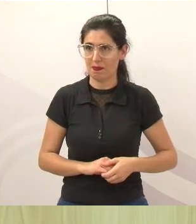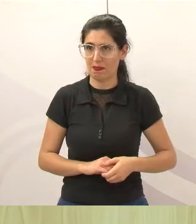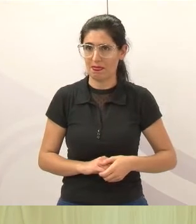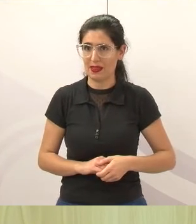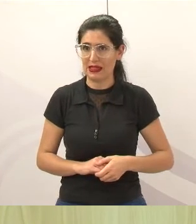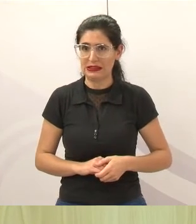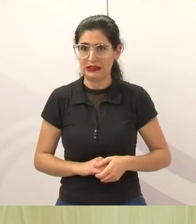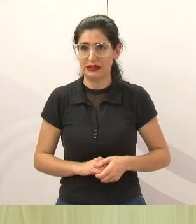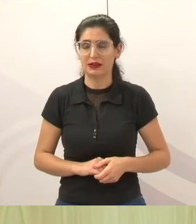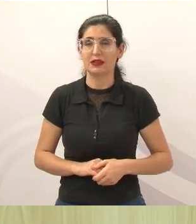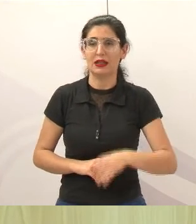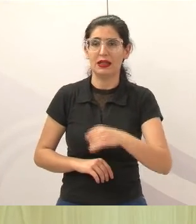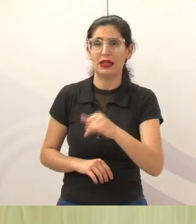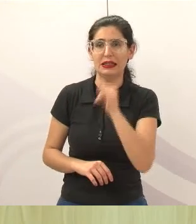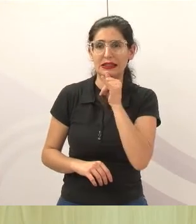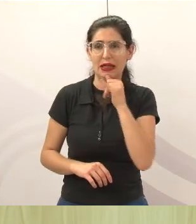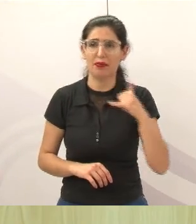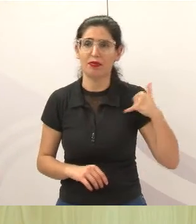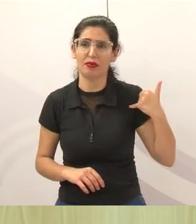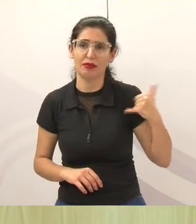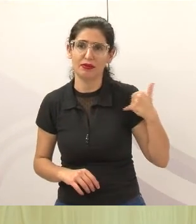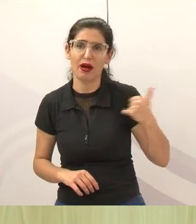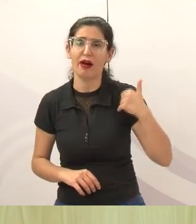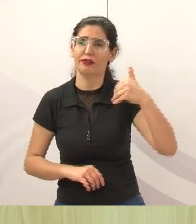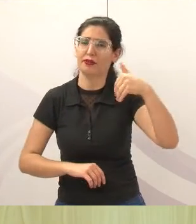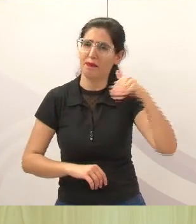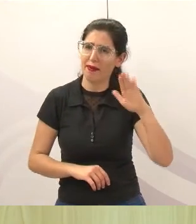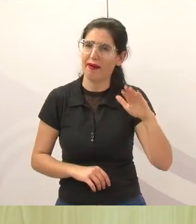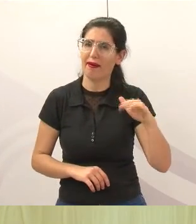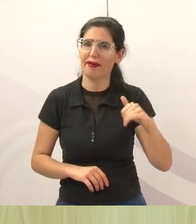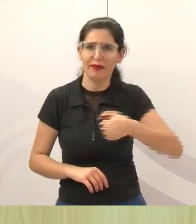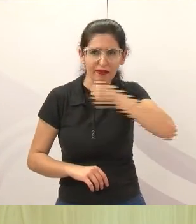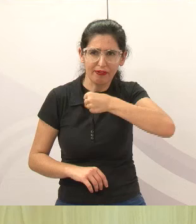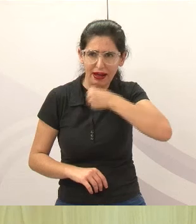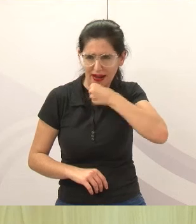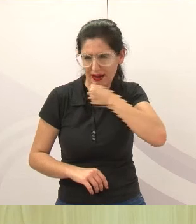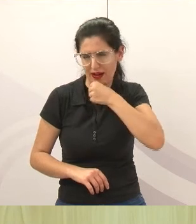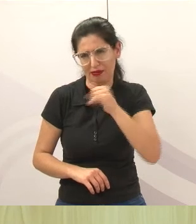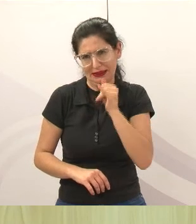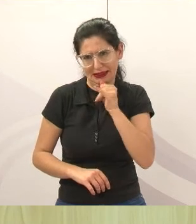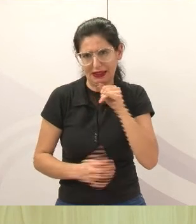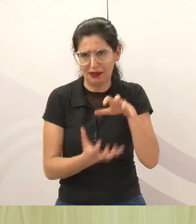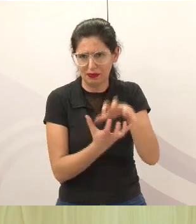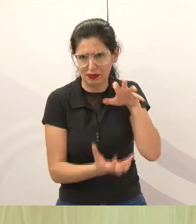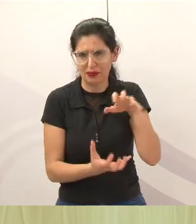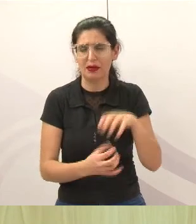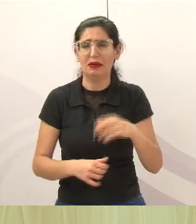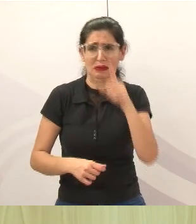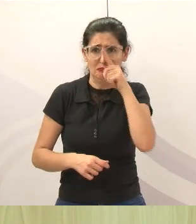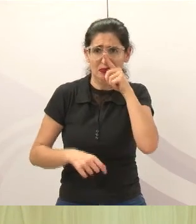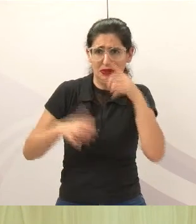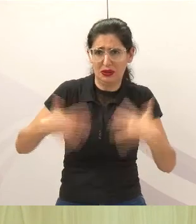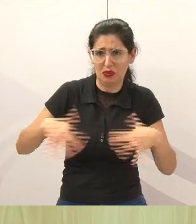de risco, as pessoas que têm mais risco aí de contágio da doença,